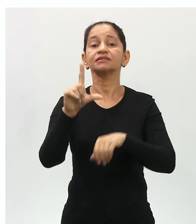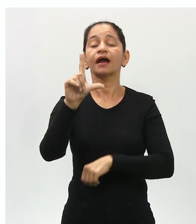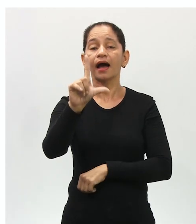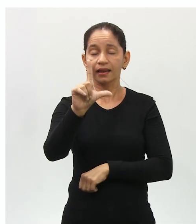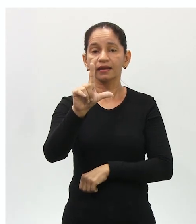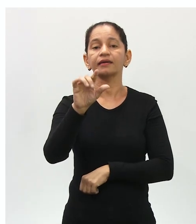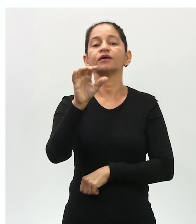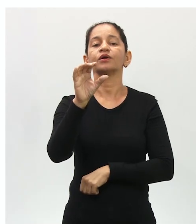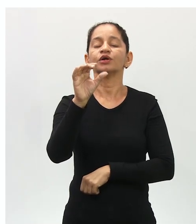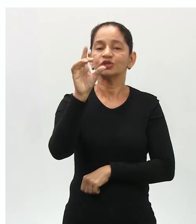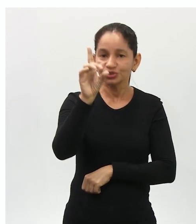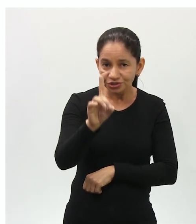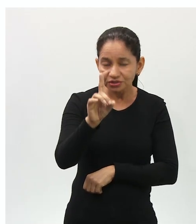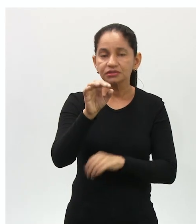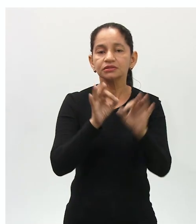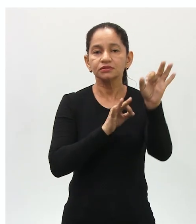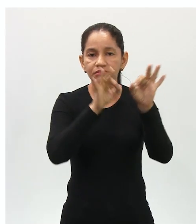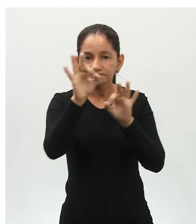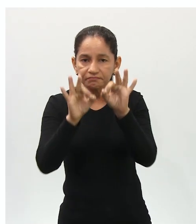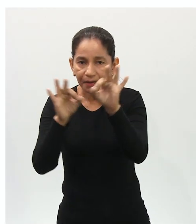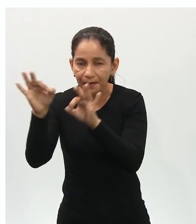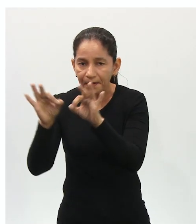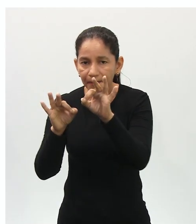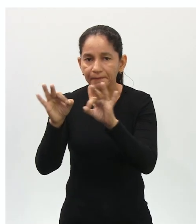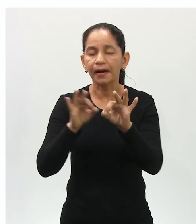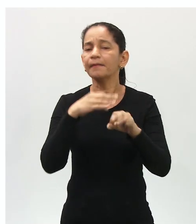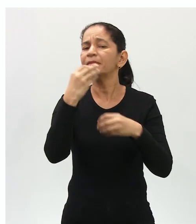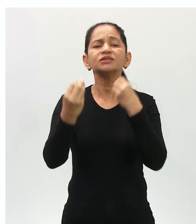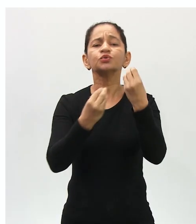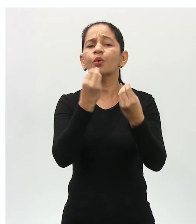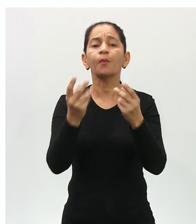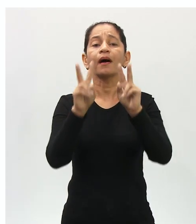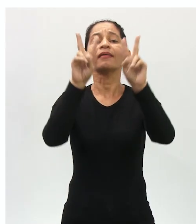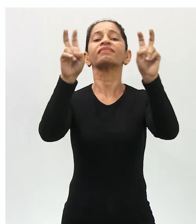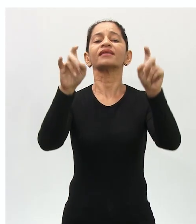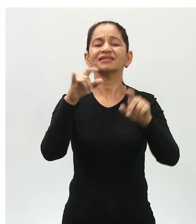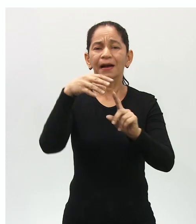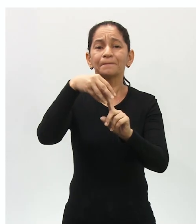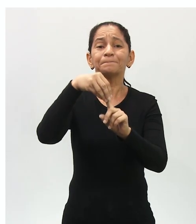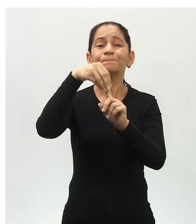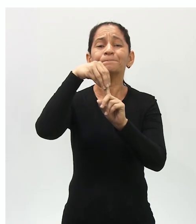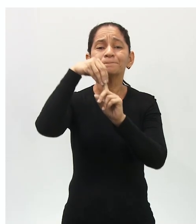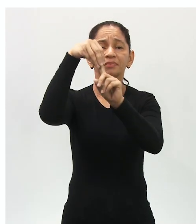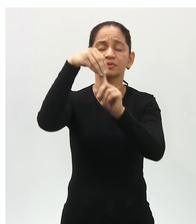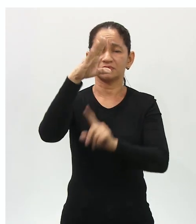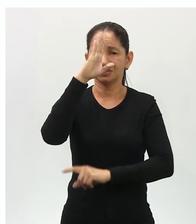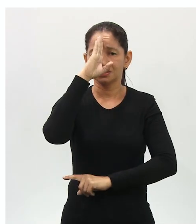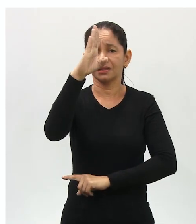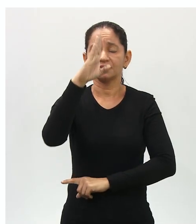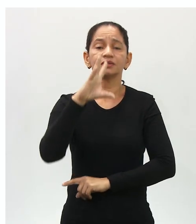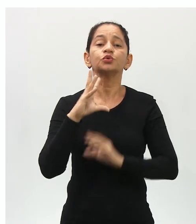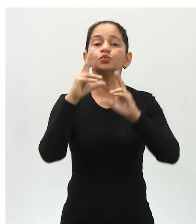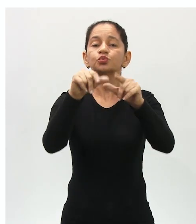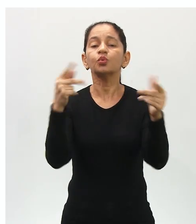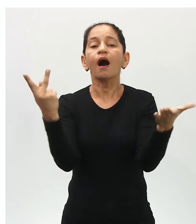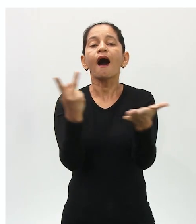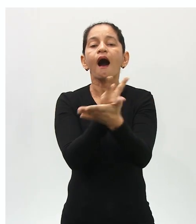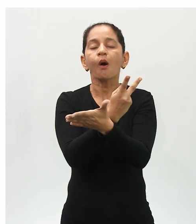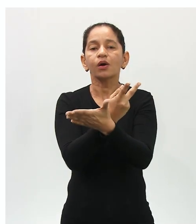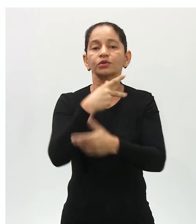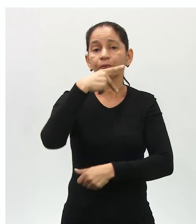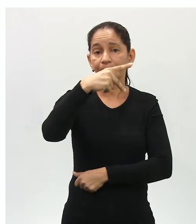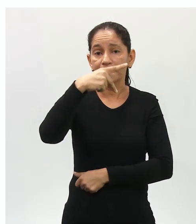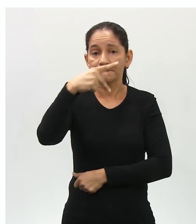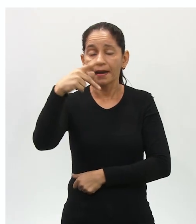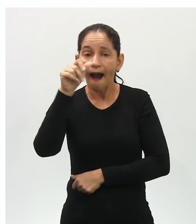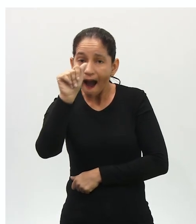Lei de Diretrizes Orçamentárias, porque ela vai destacar as prioridades e metas, do PPA para o